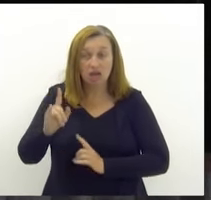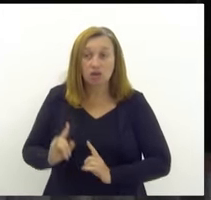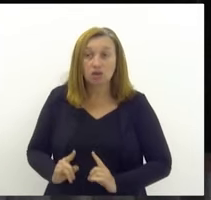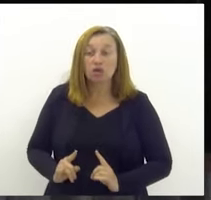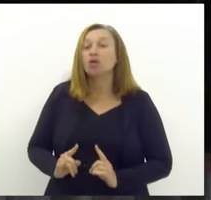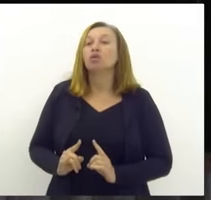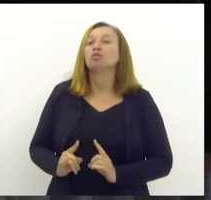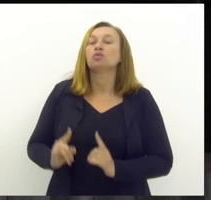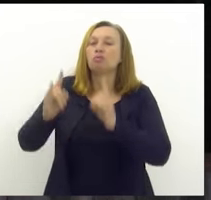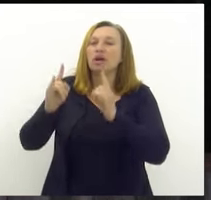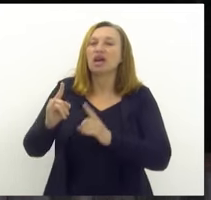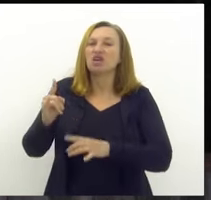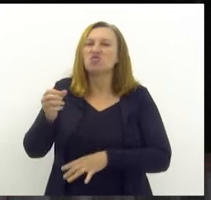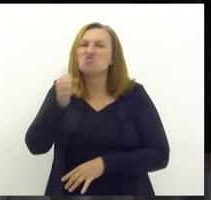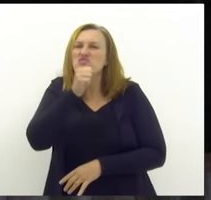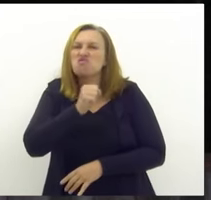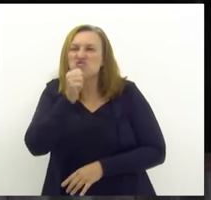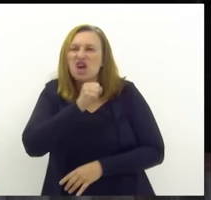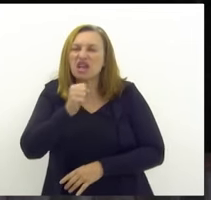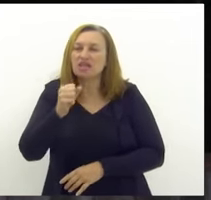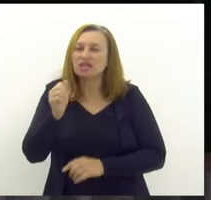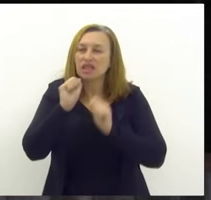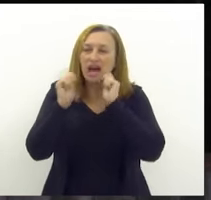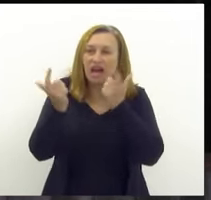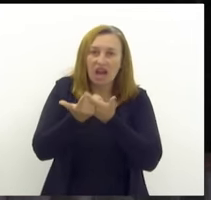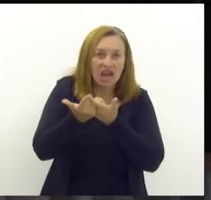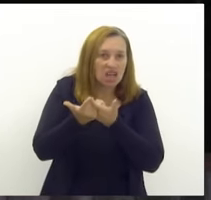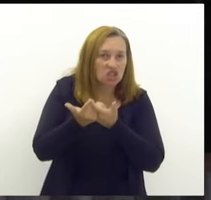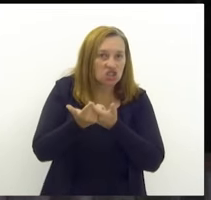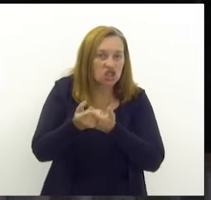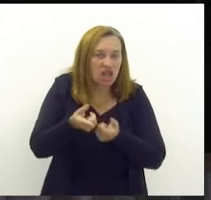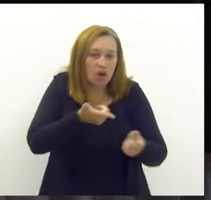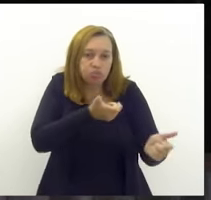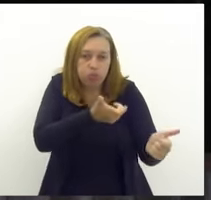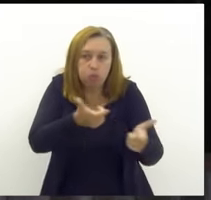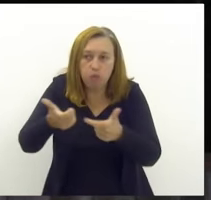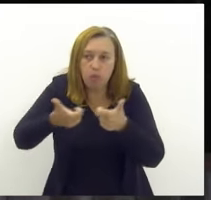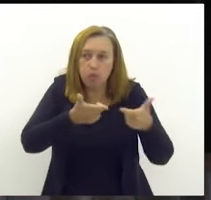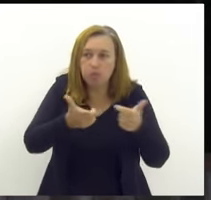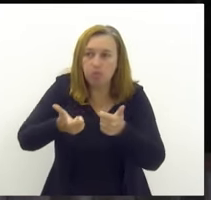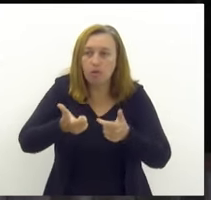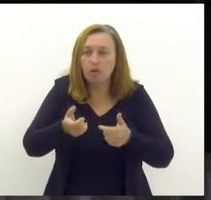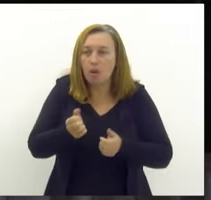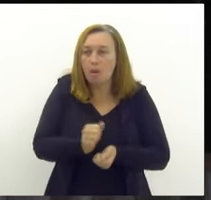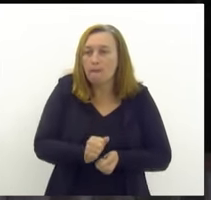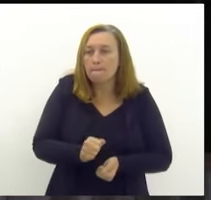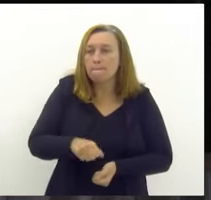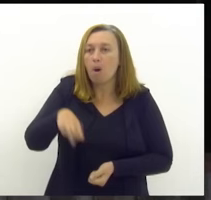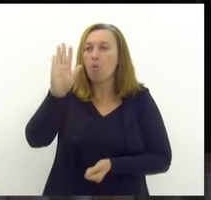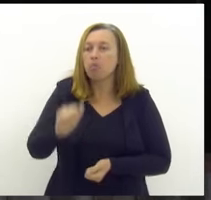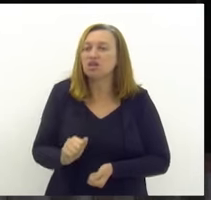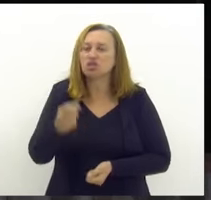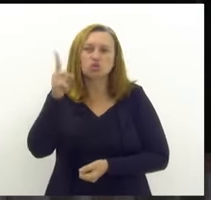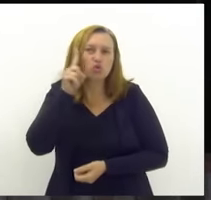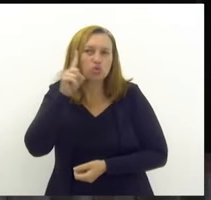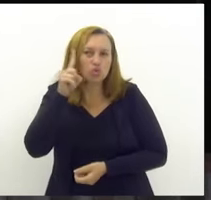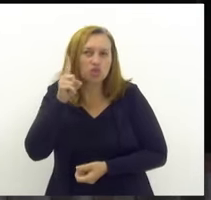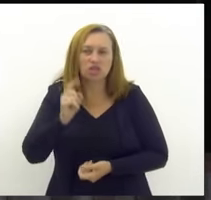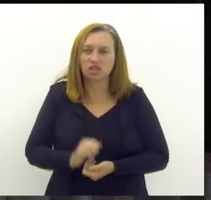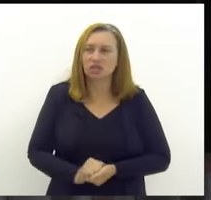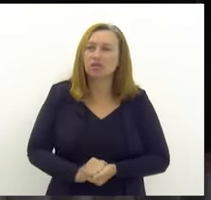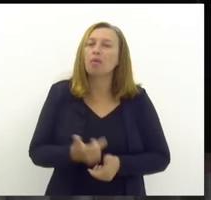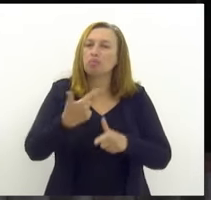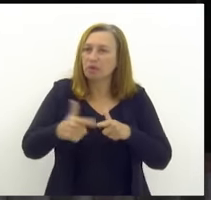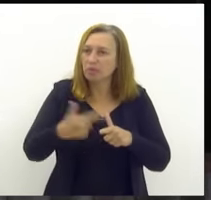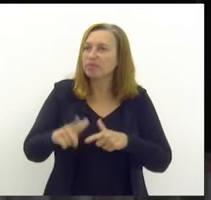porrado e bomba todos os dias porque a maioria da dos funcionários estavam tudo sem receber com essas contas atrasadas então toda vez que tem